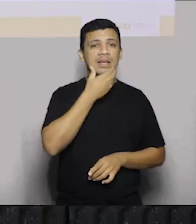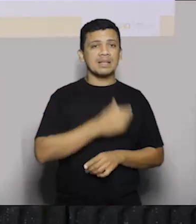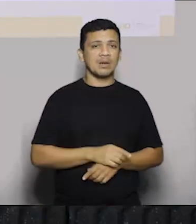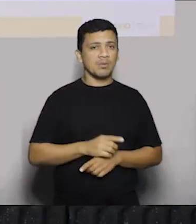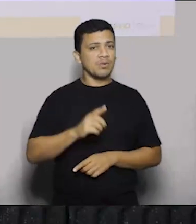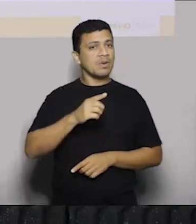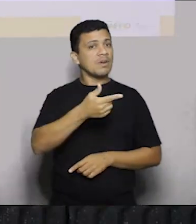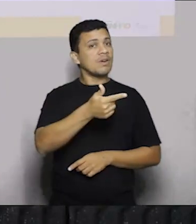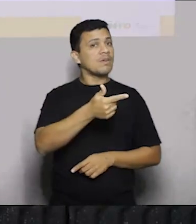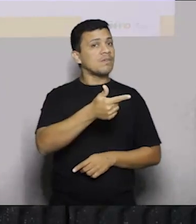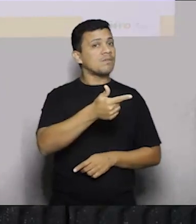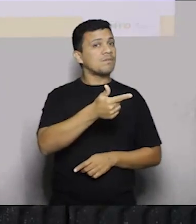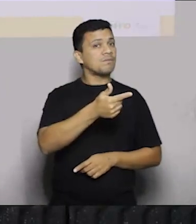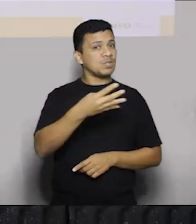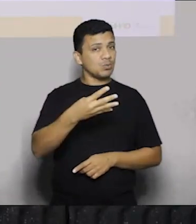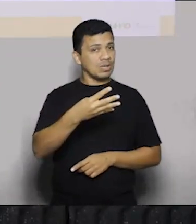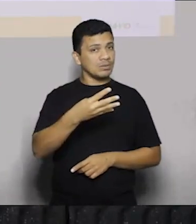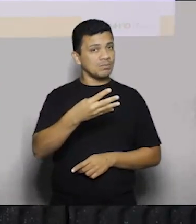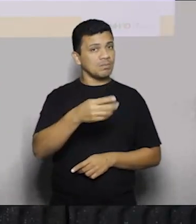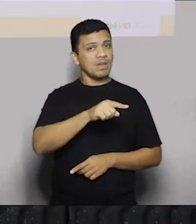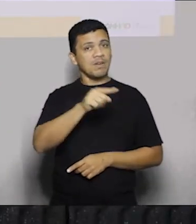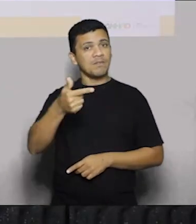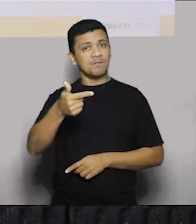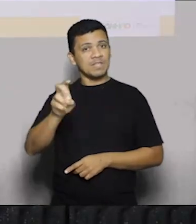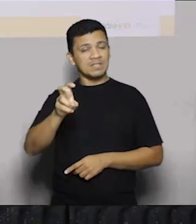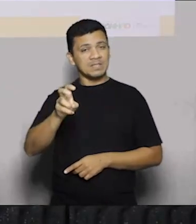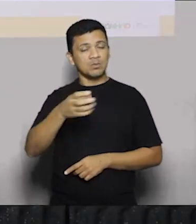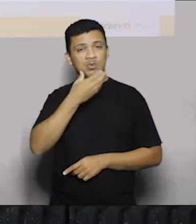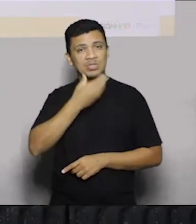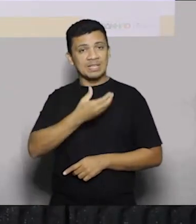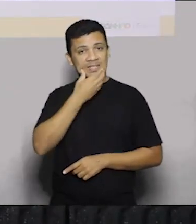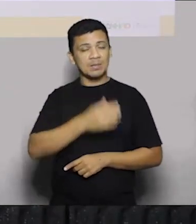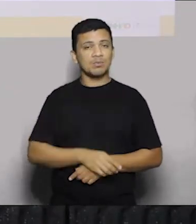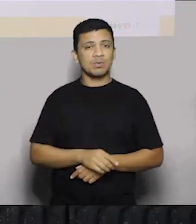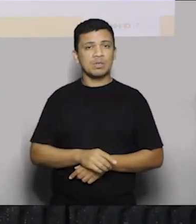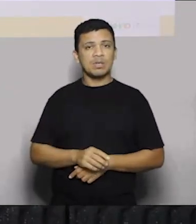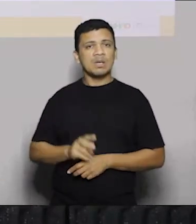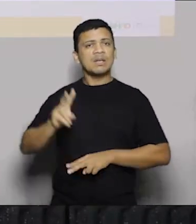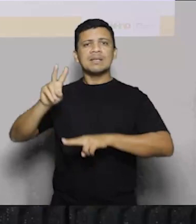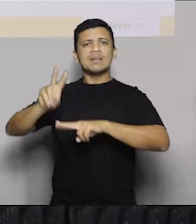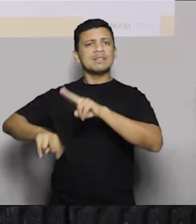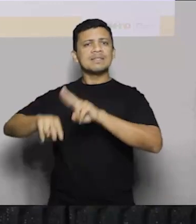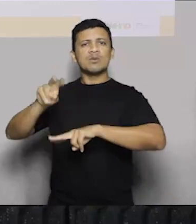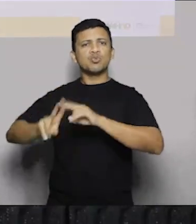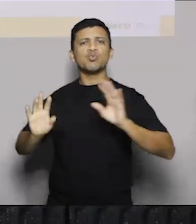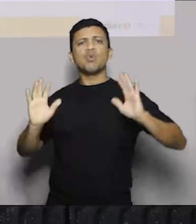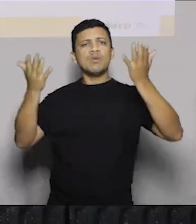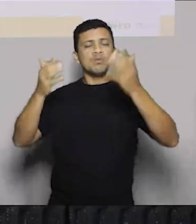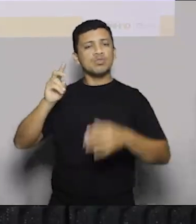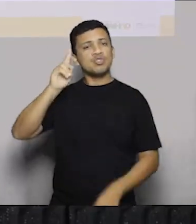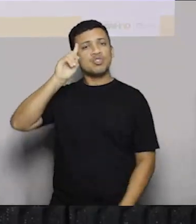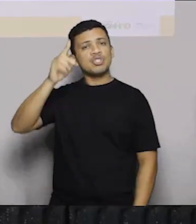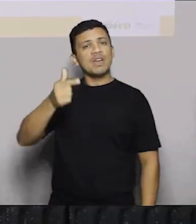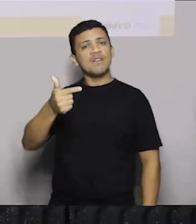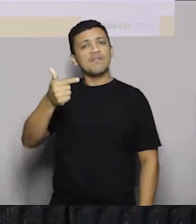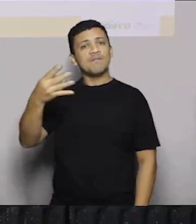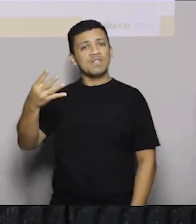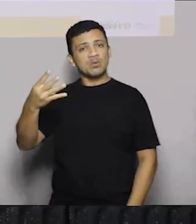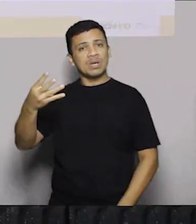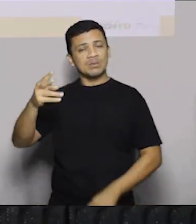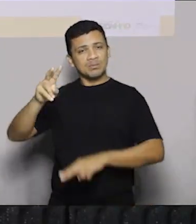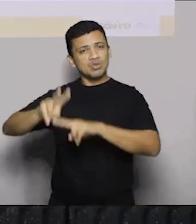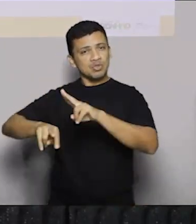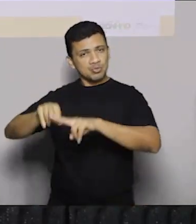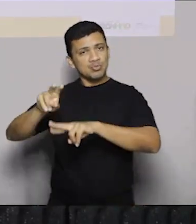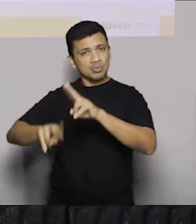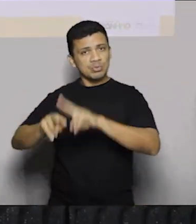de dezembro, né? E aí, que data é o São João? Dia 24 de junho. Então percebe que existe uma